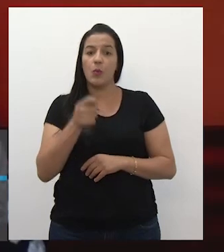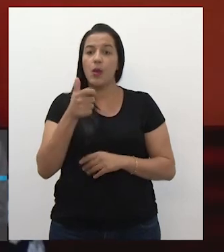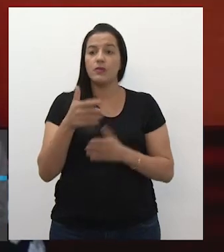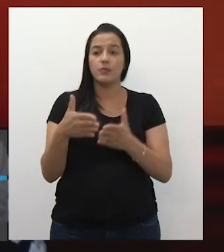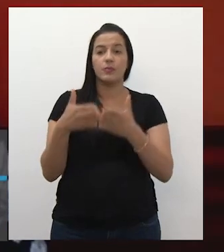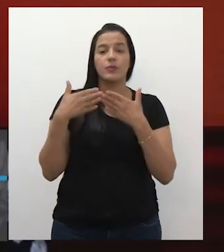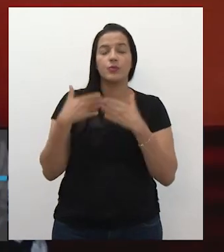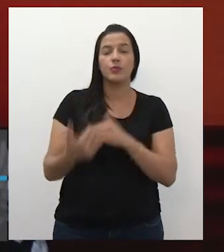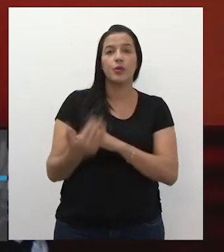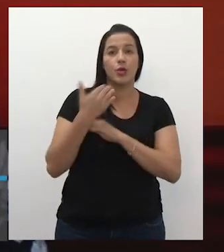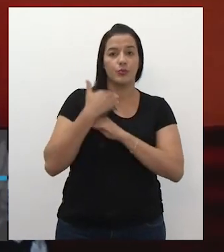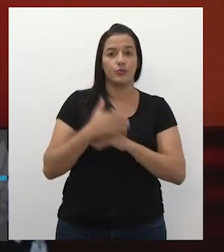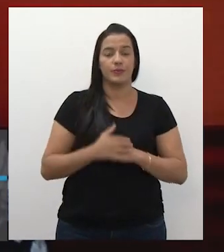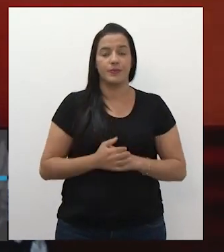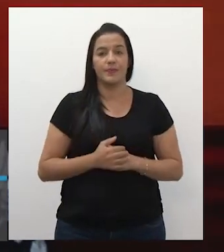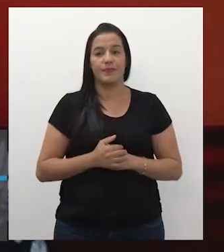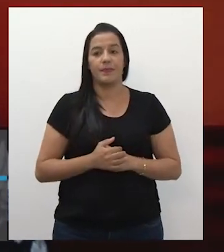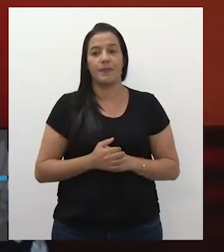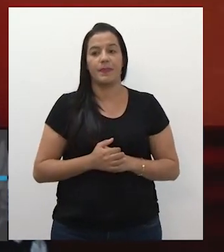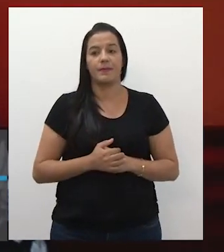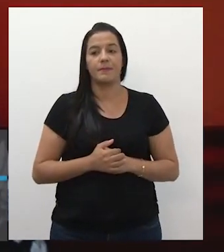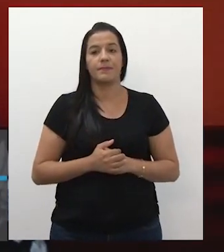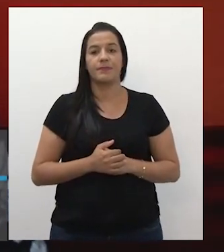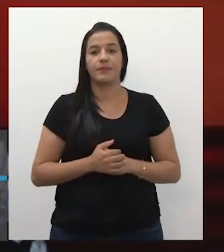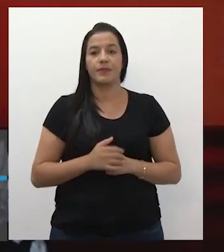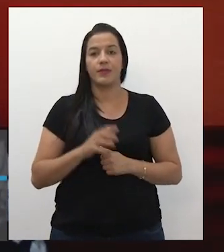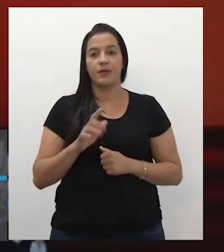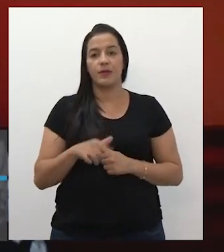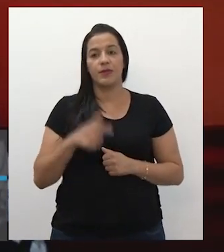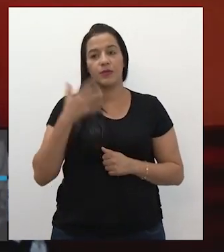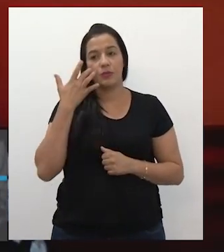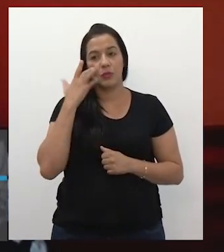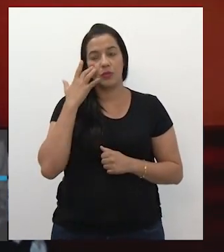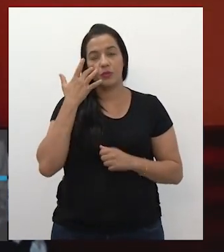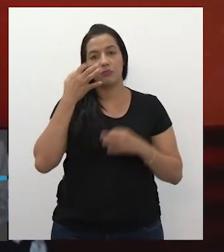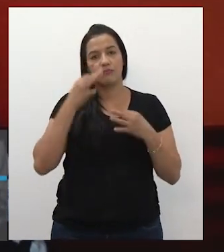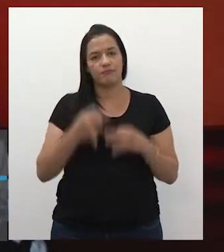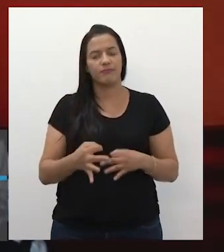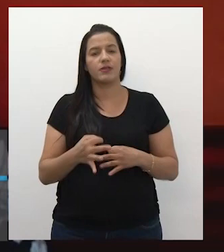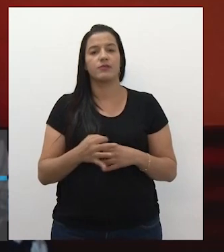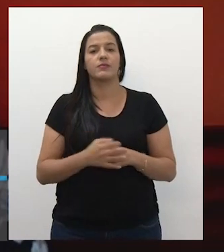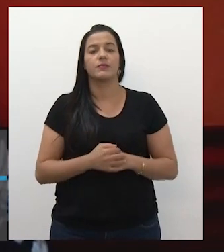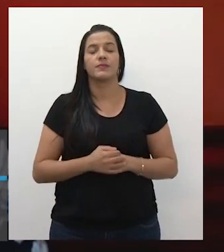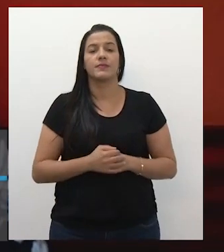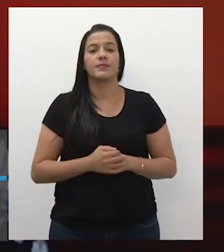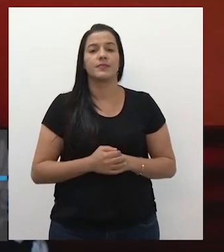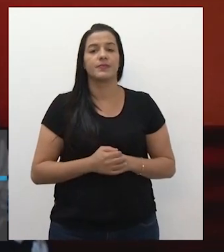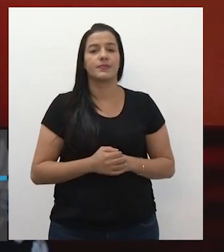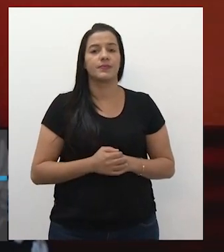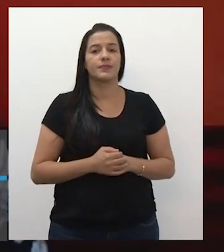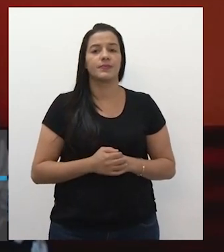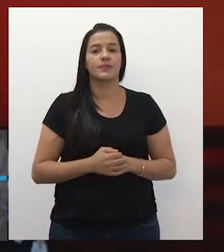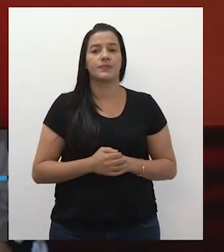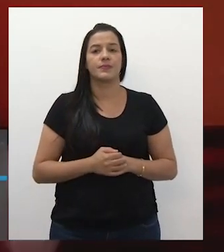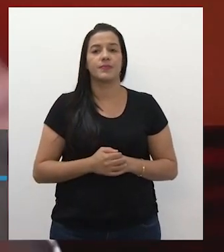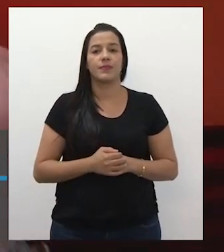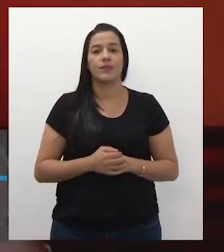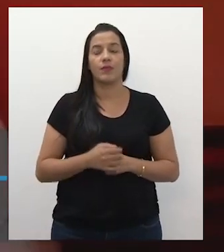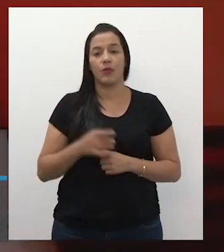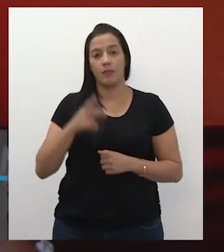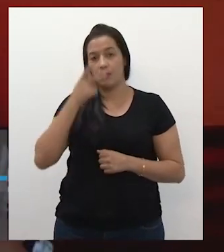ajuda. Olha, veja bem, mas eu acho que ele é tão pertinente, é assim, olha, é possível o